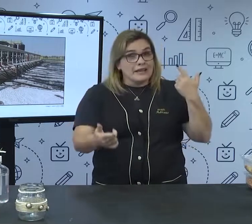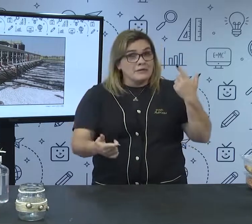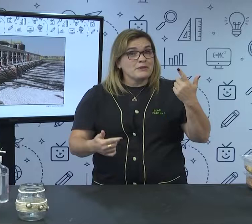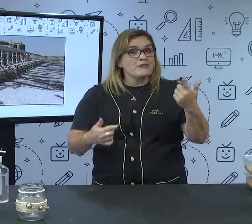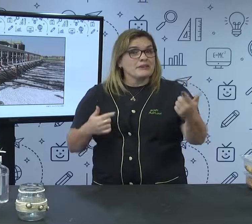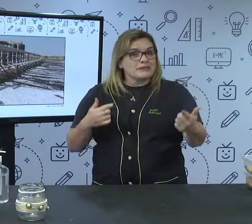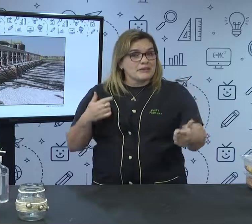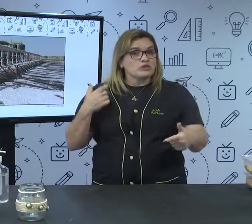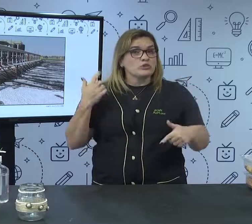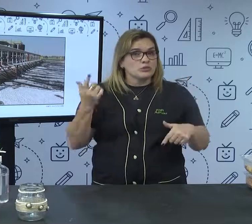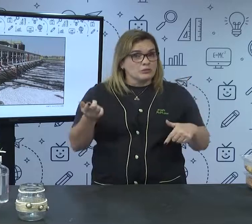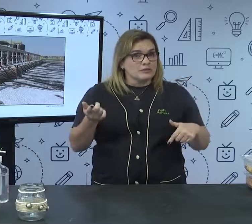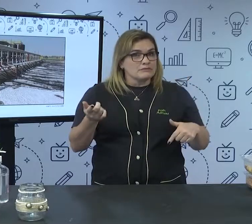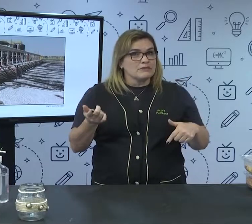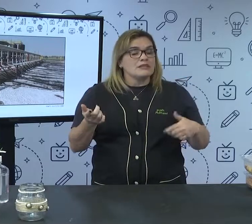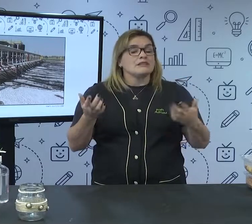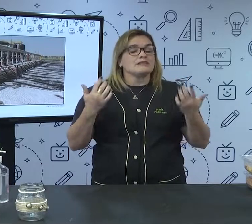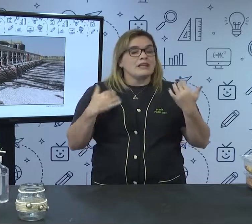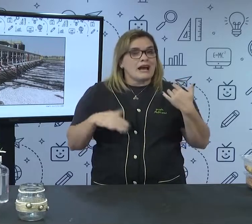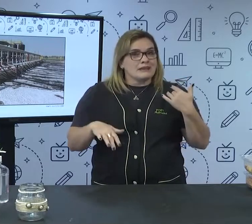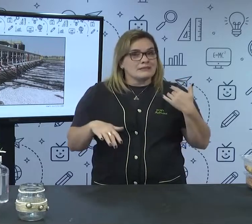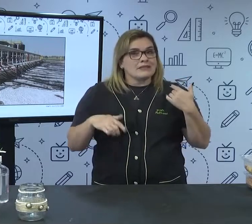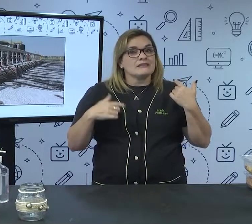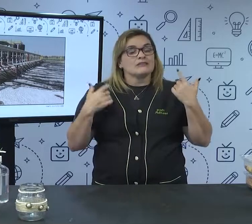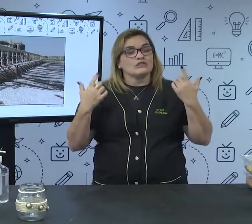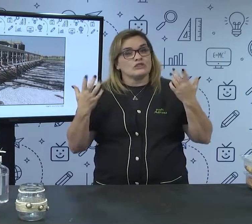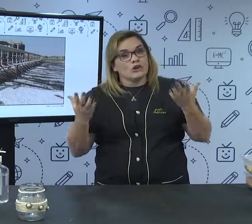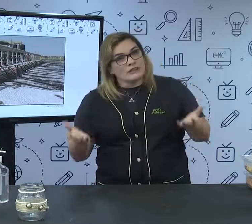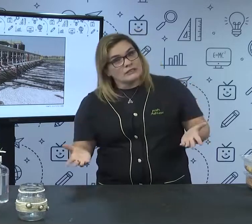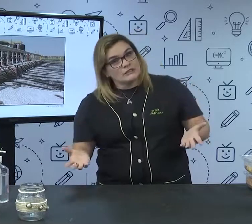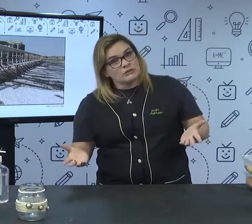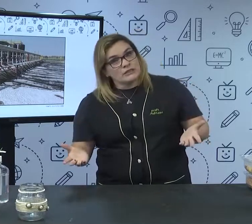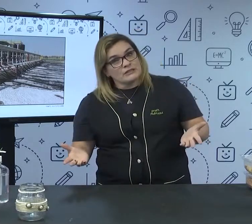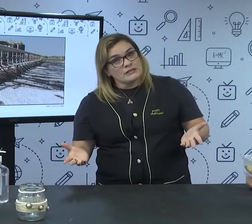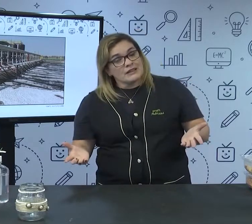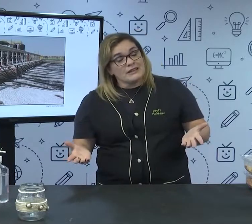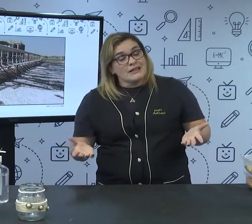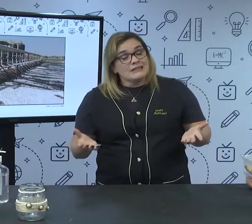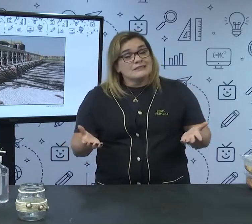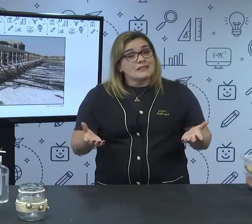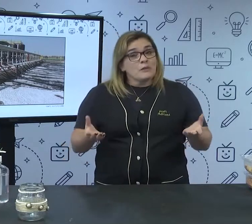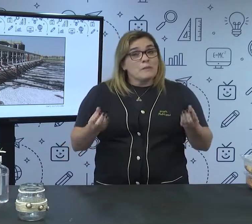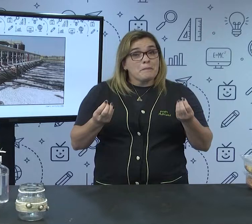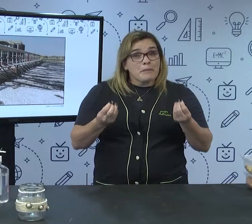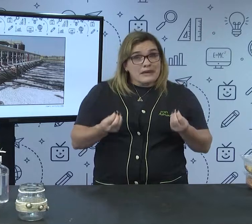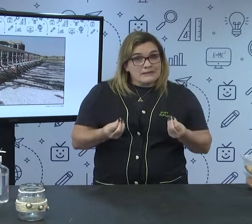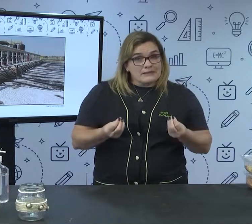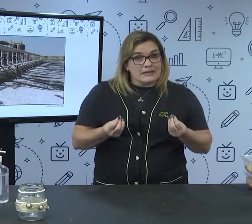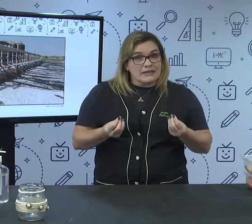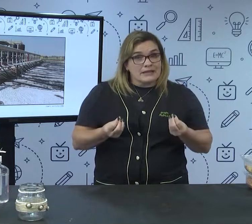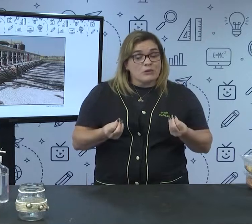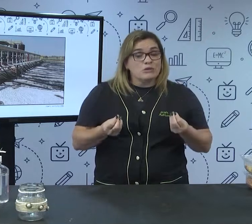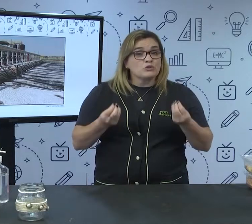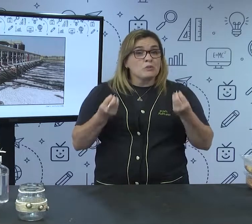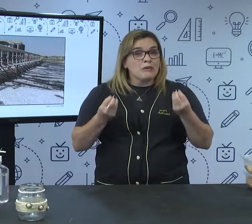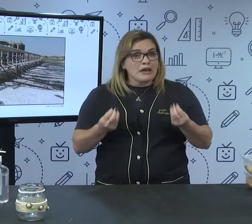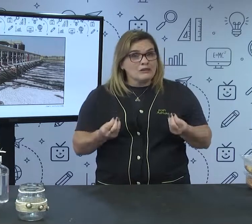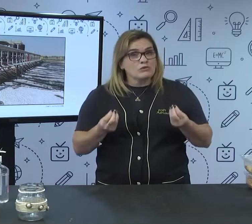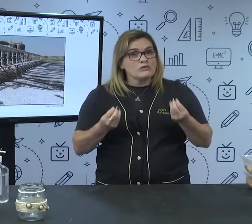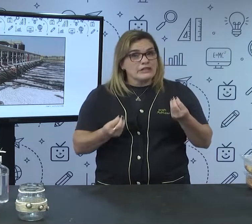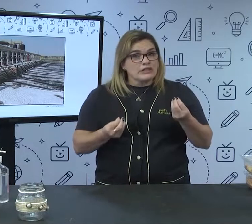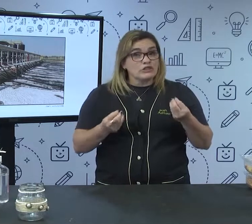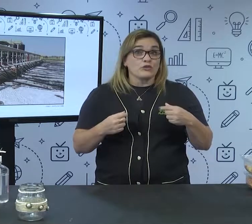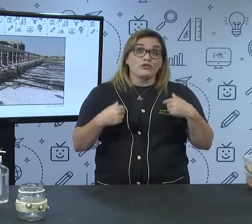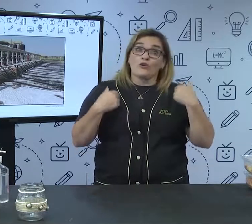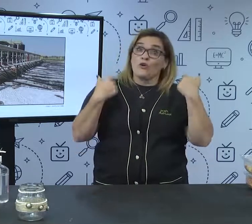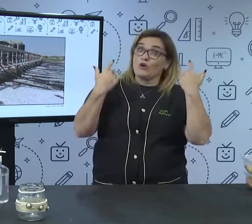que sempre vai ter churume. Trata, joga na natureza. Então, pensem, quanto